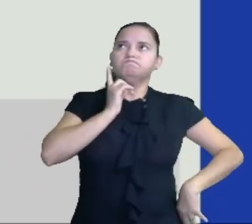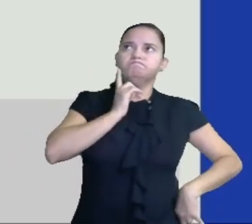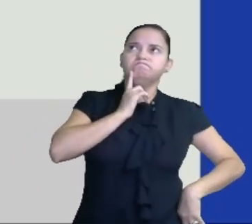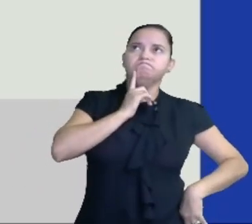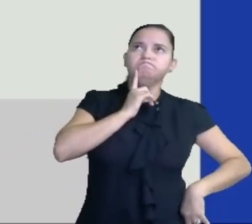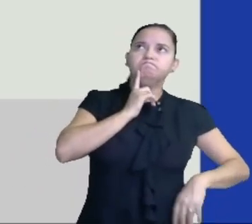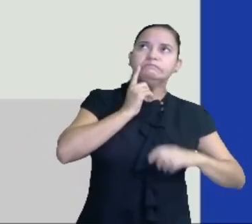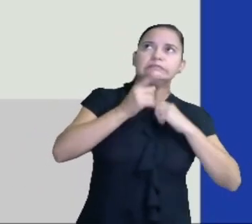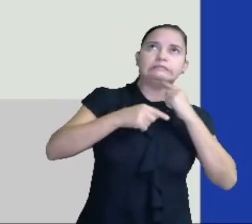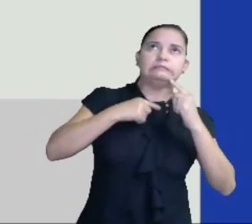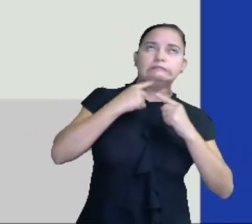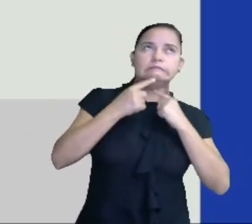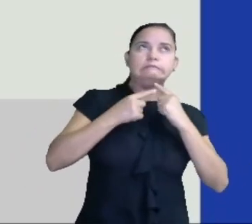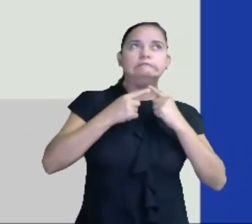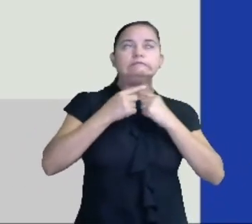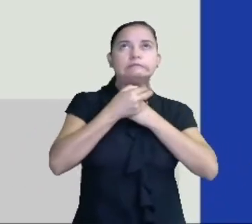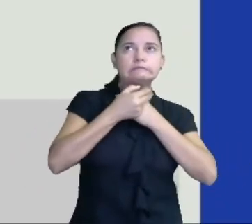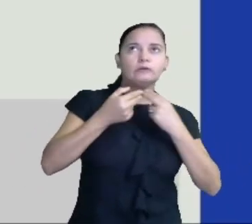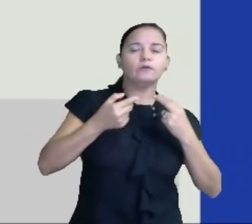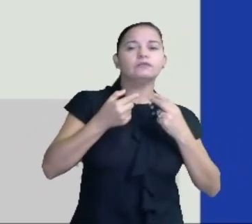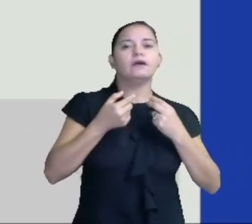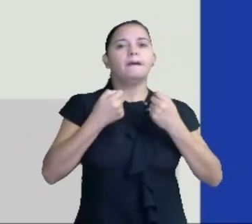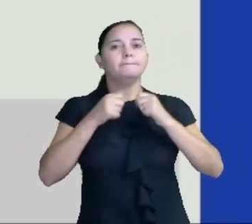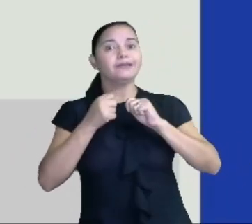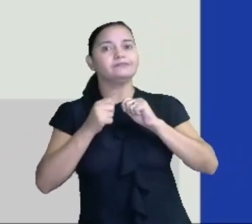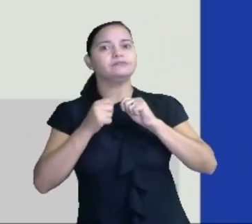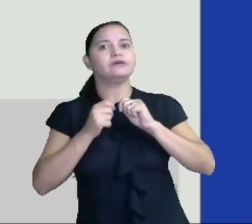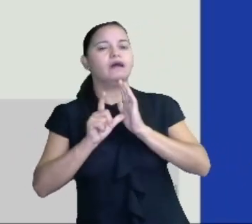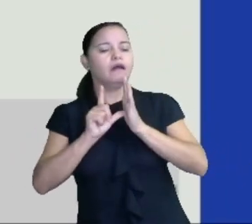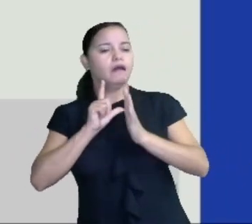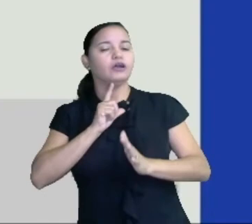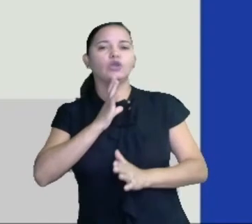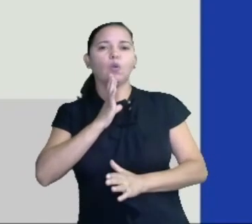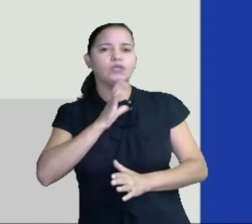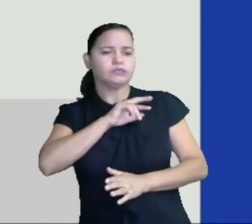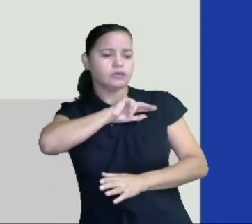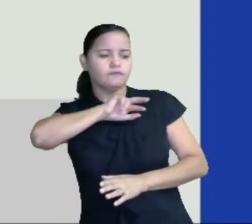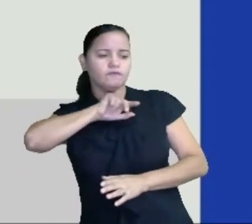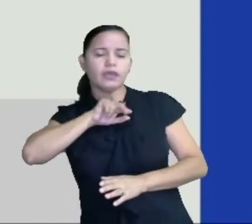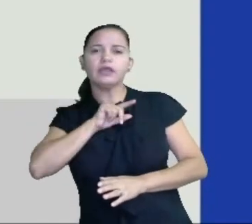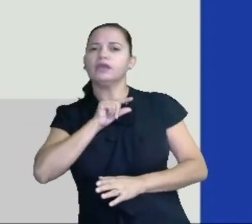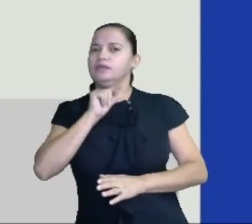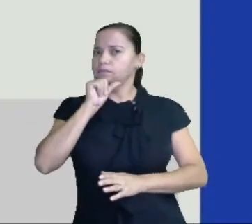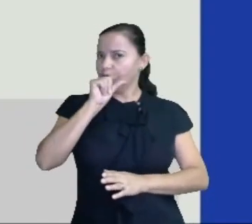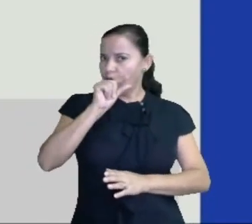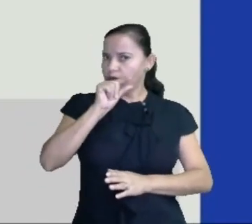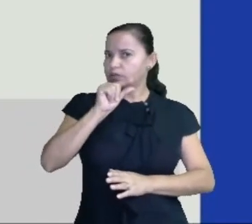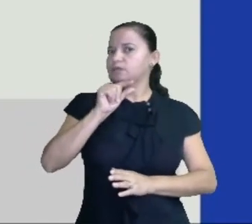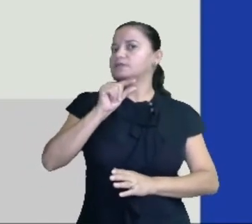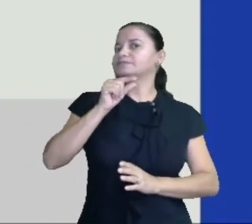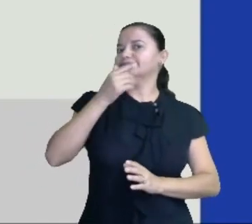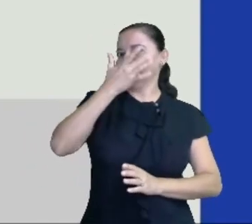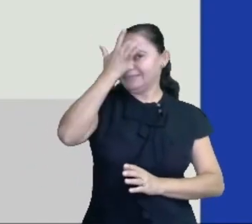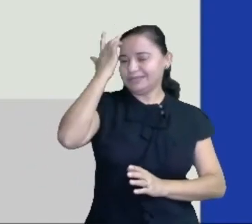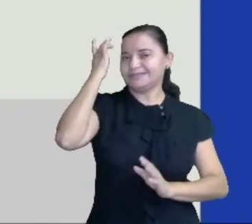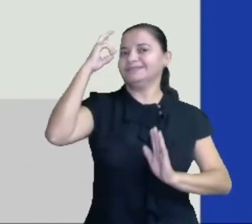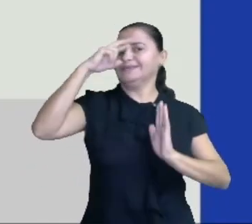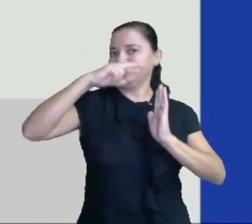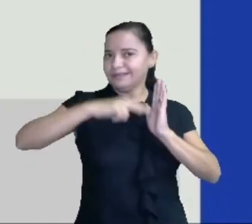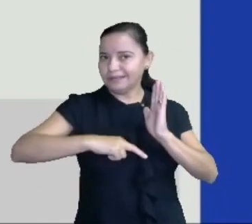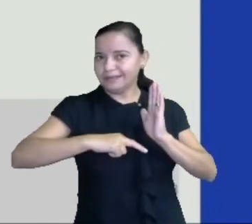deduções e diversos tipos de conhecimentos prévios do leitor. receptor, certo,